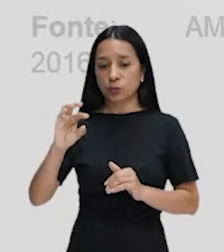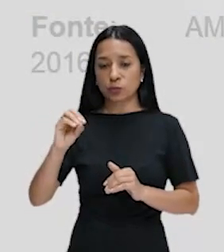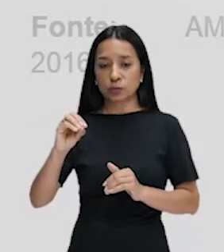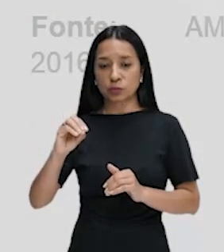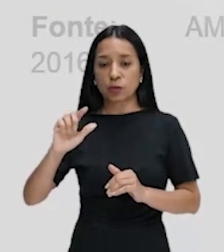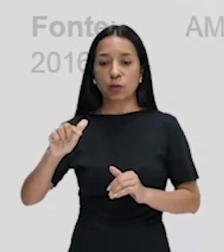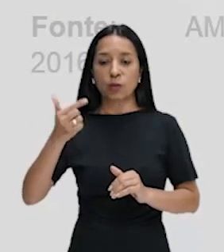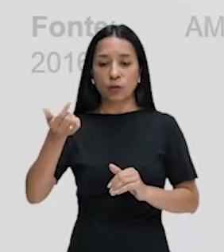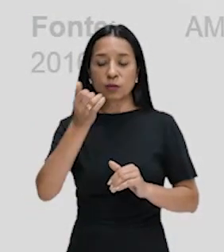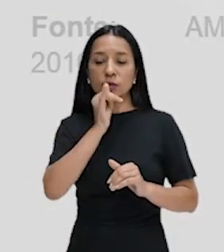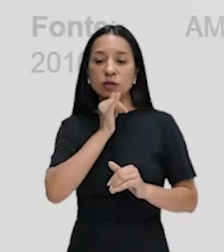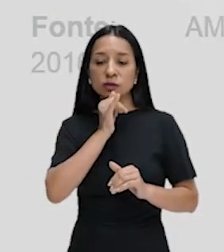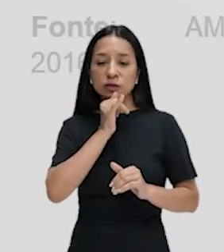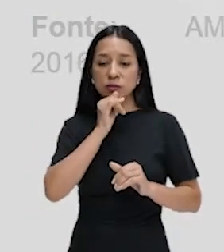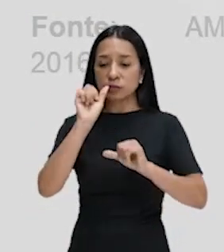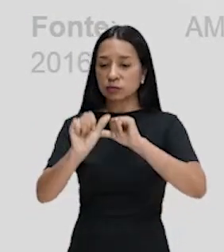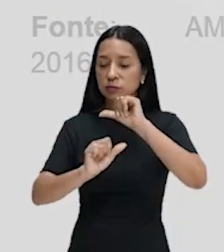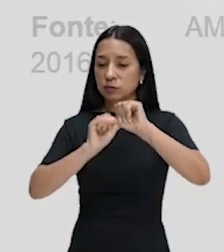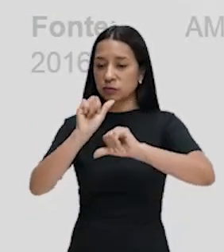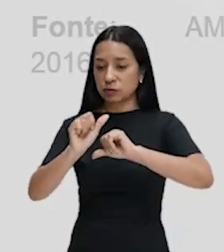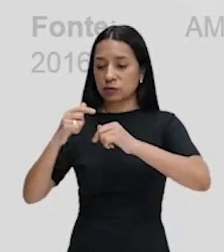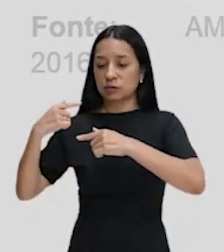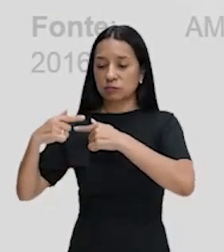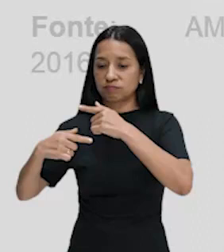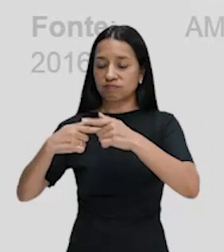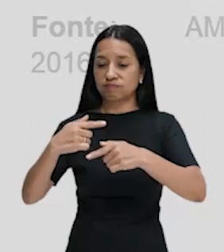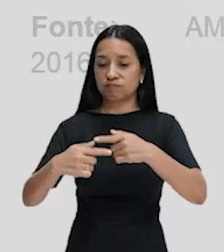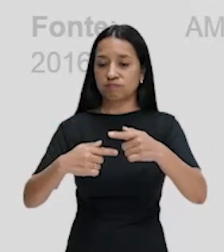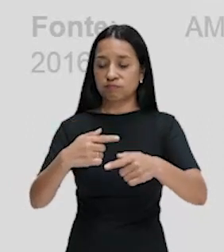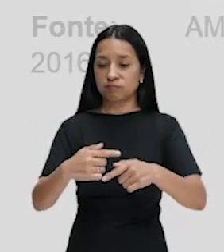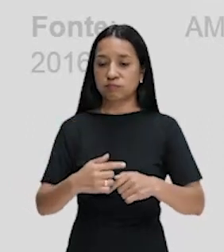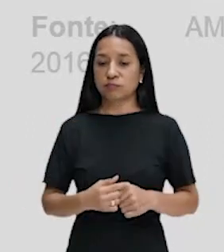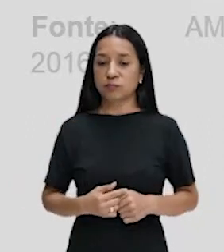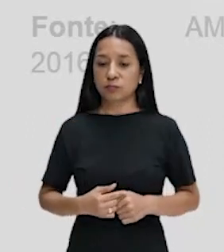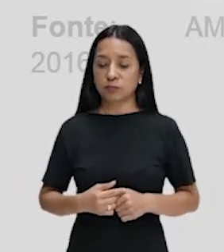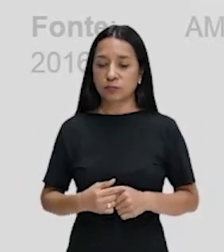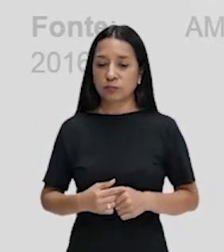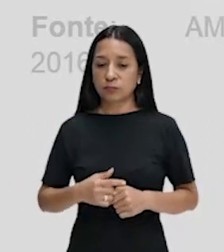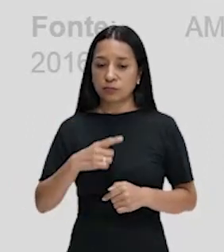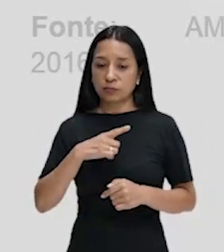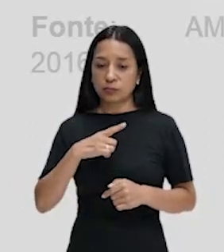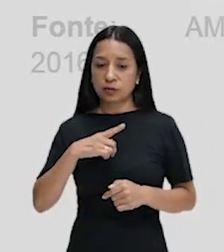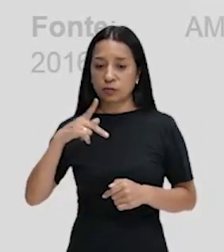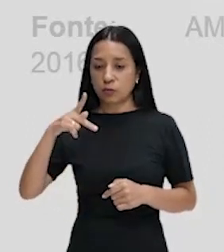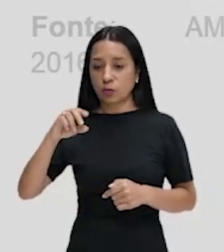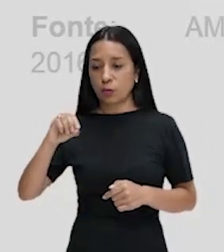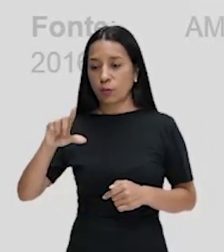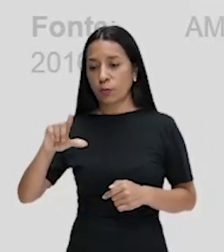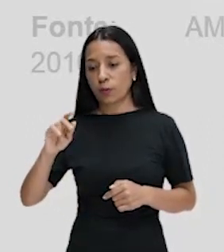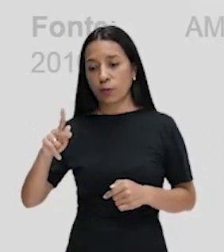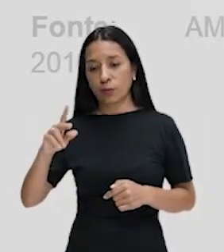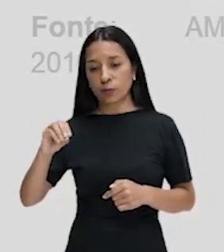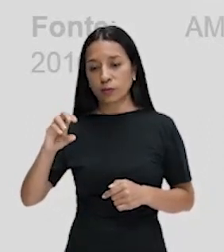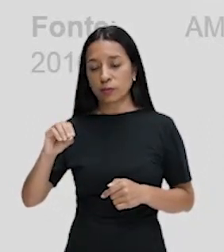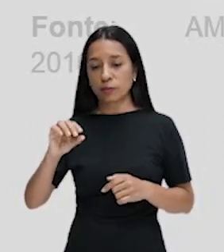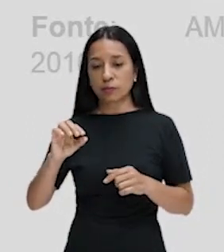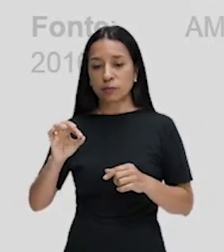uma alternância de geração. Tá? Nós temos aqui, ó, a forma de pólipo, formando